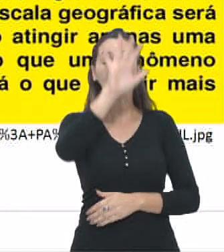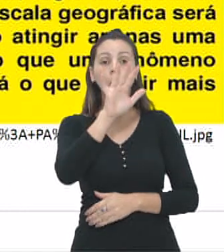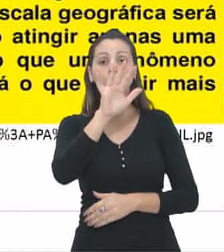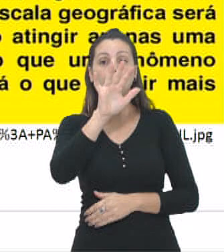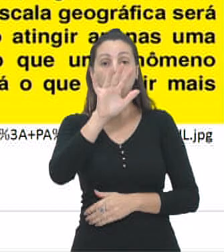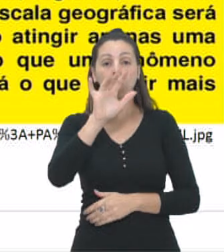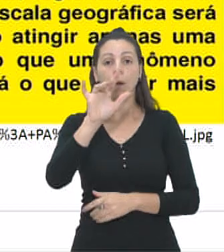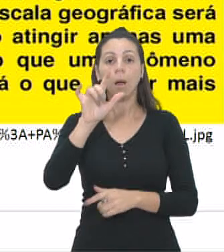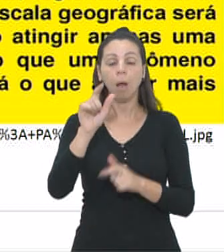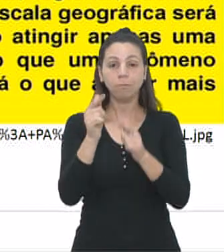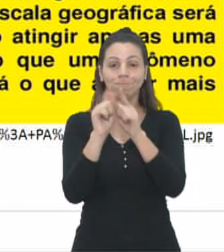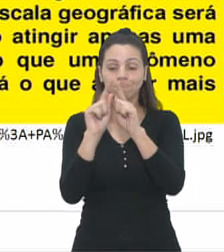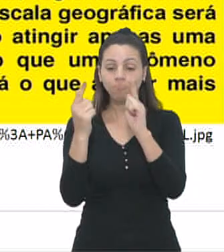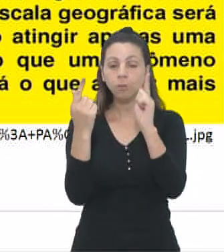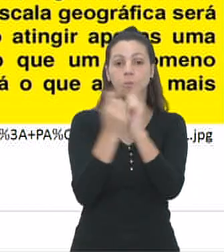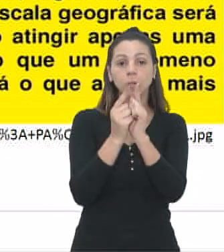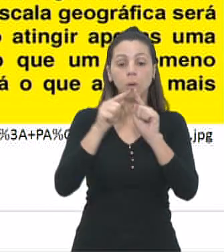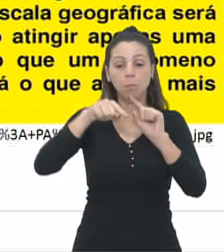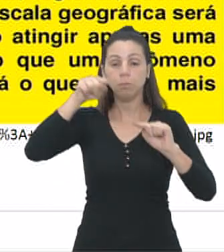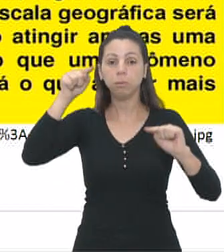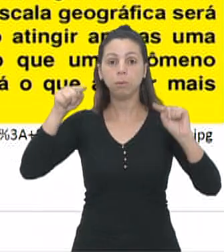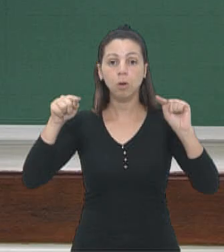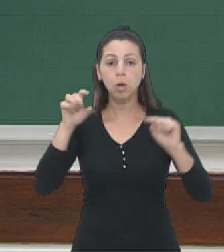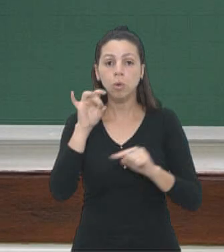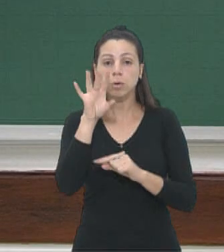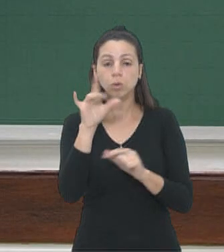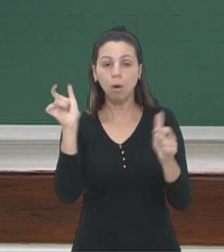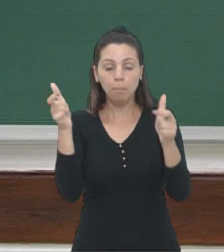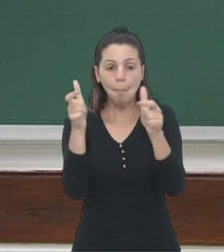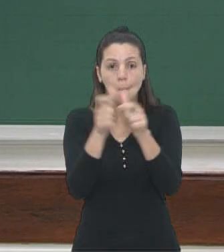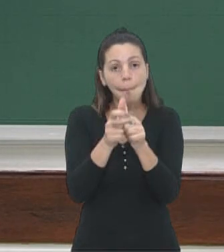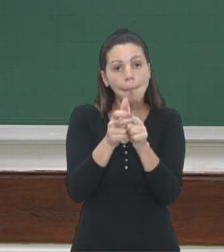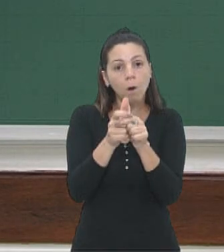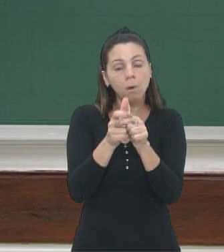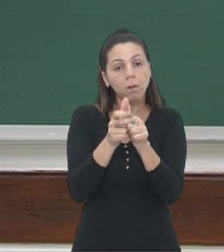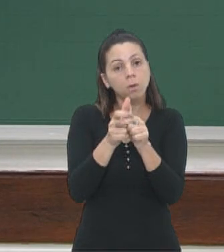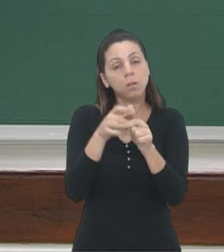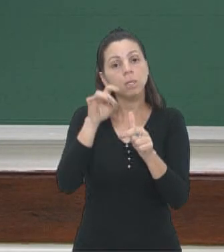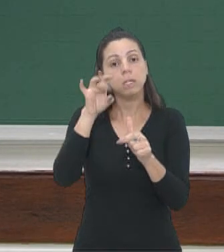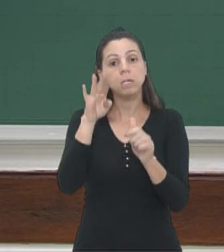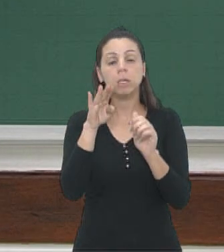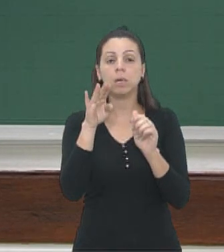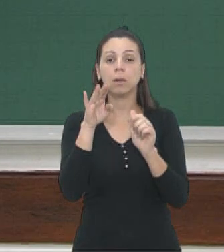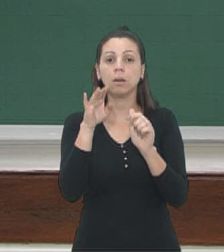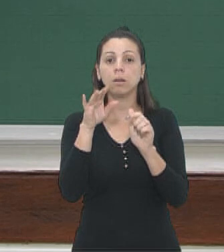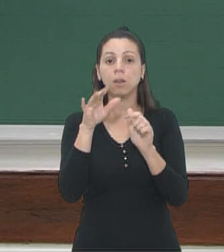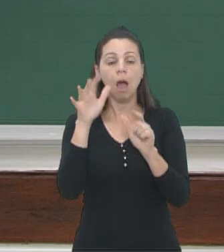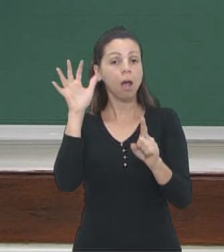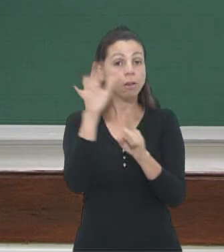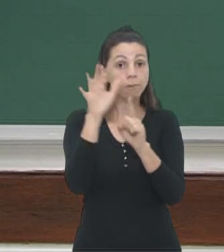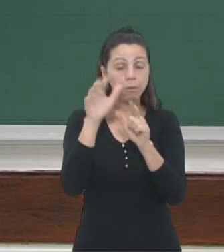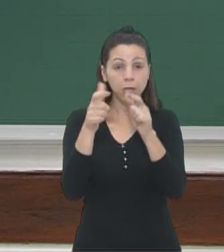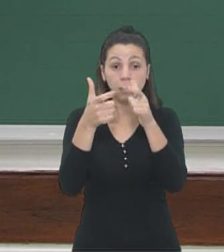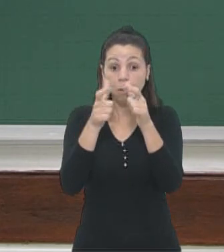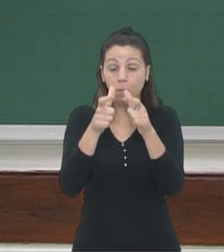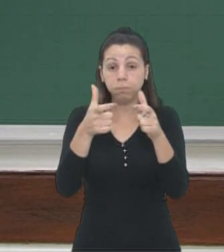será menor se o fenômeno atingir apenas uma área menor. Quando um fenômeno é em grande